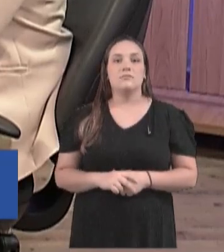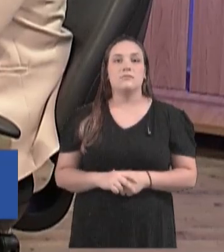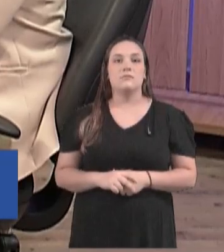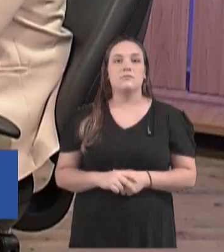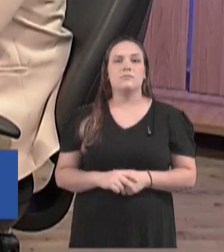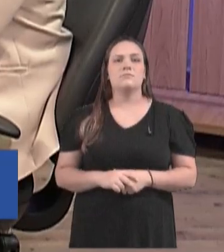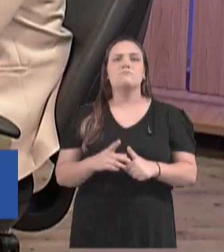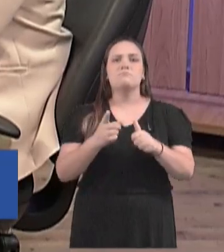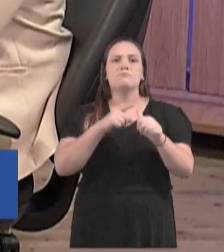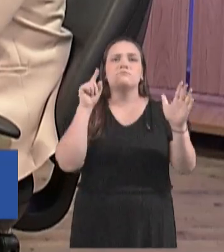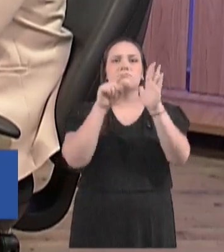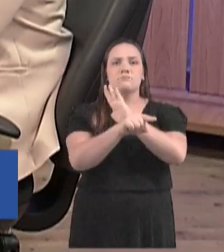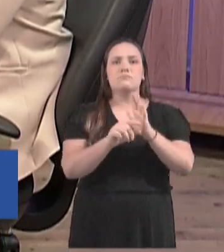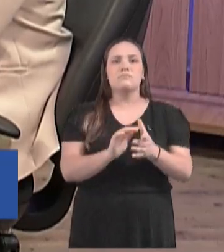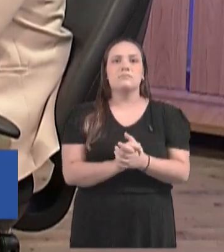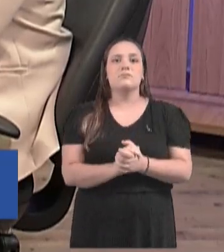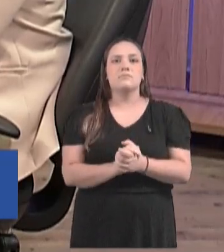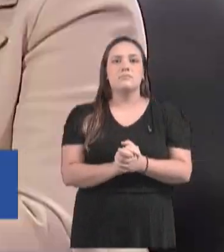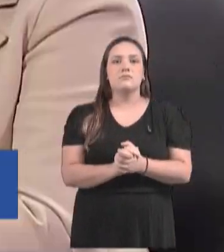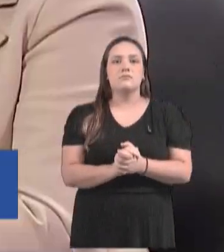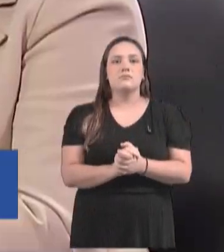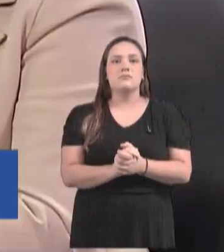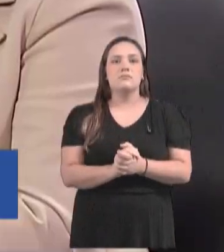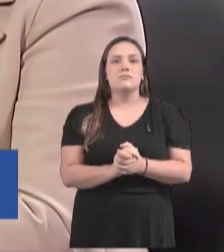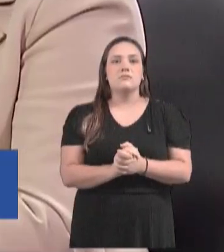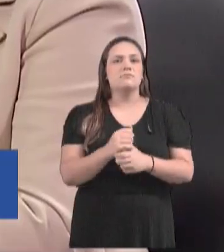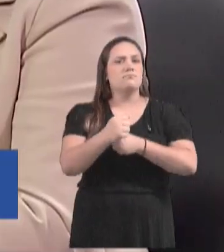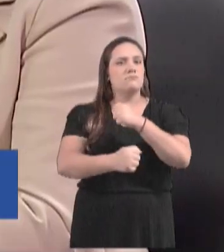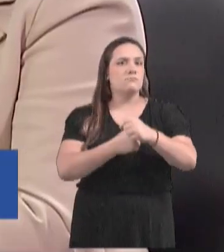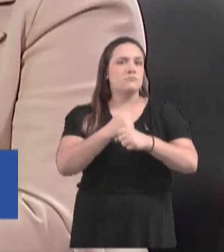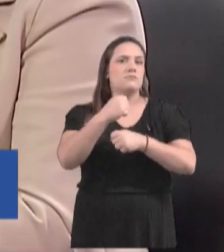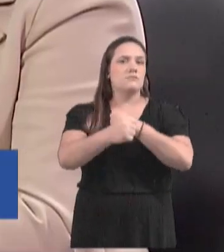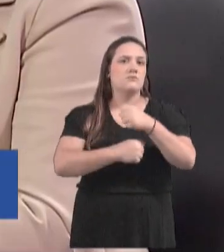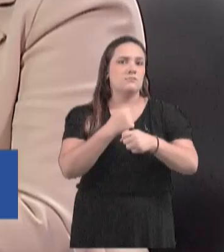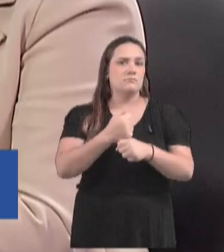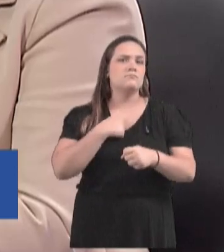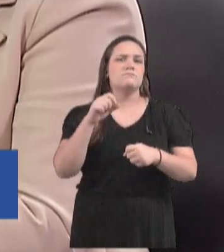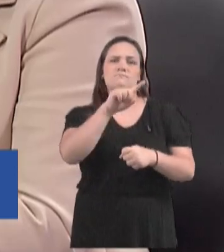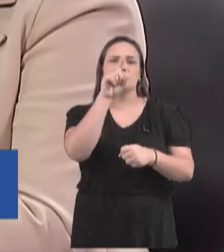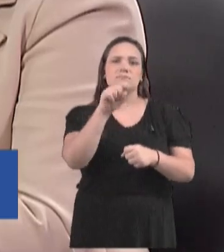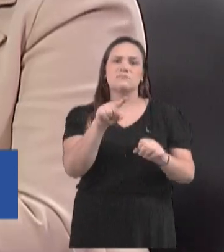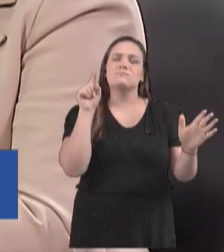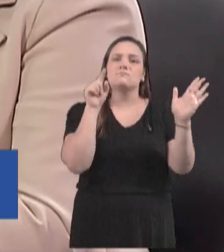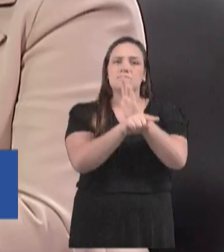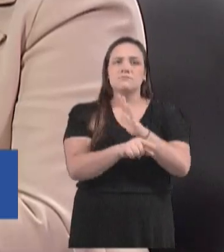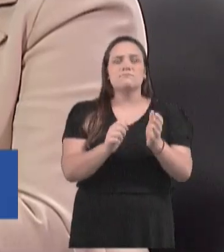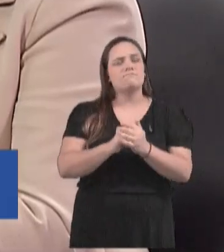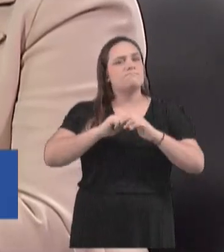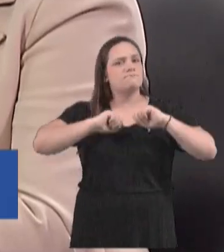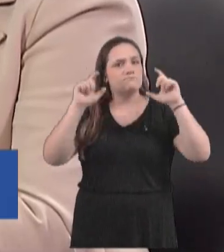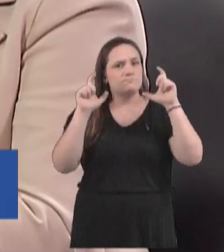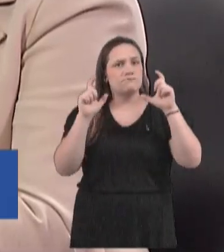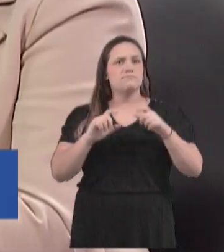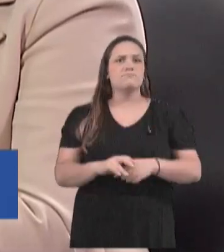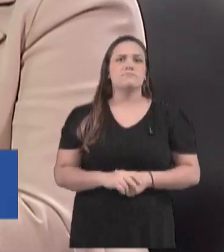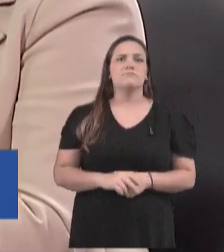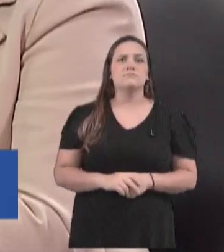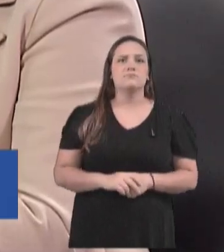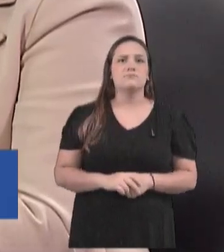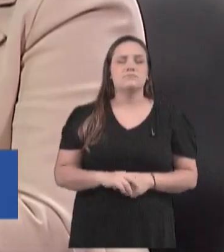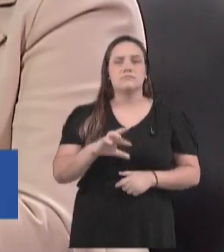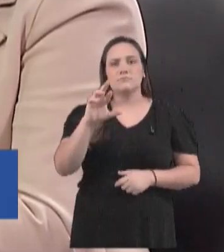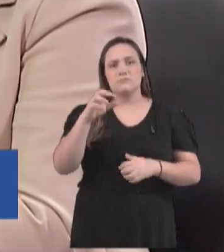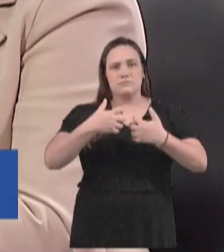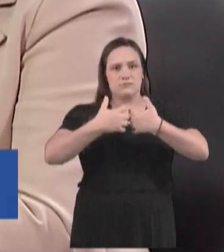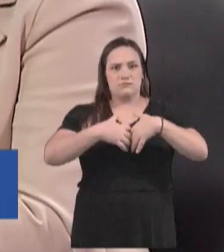Uma pergunta, na verdade, que ano a ano, quando vão passando os seminários da água, que eu sempre me chama a atenção. O Rotary é